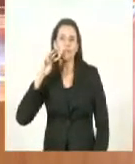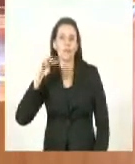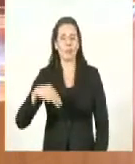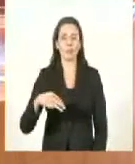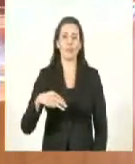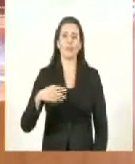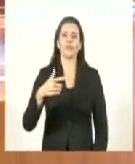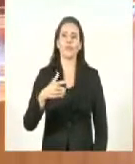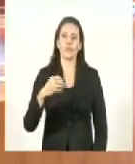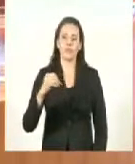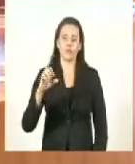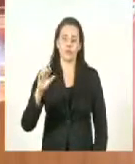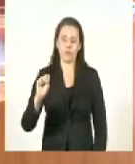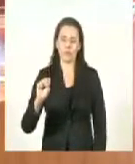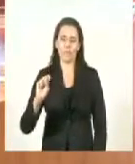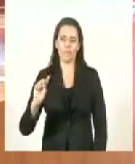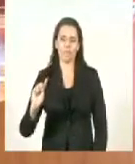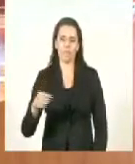20.208.000.